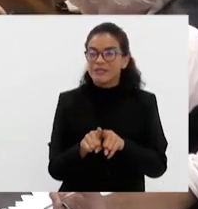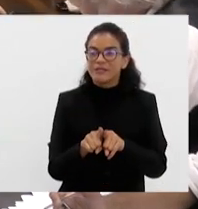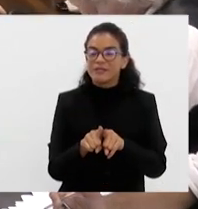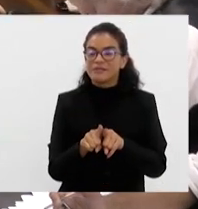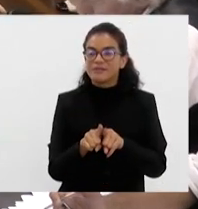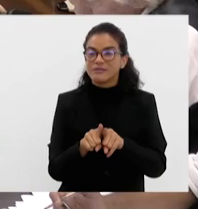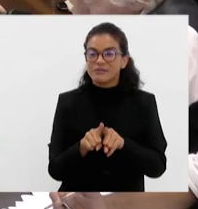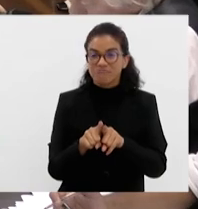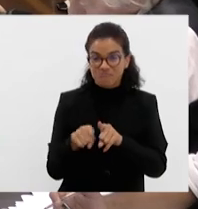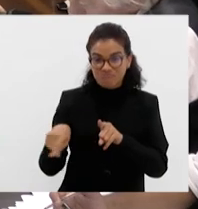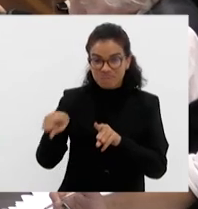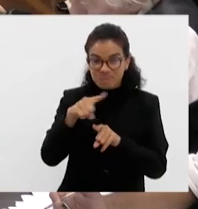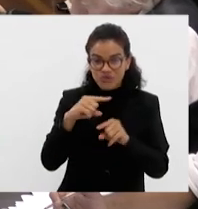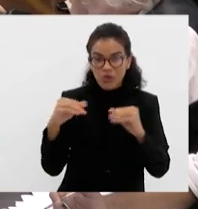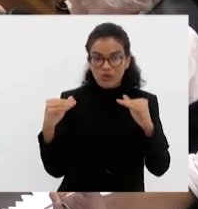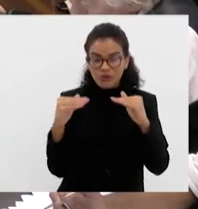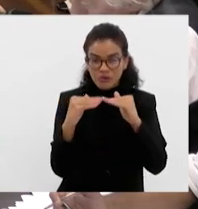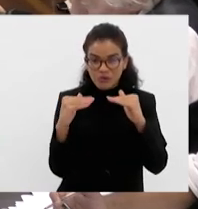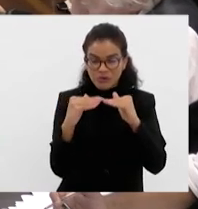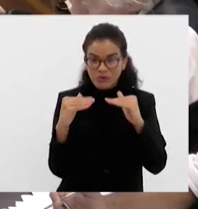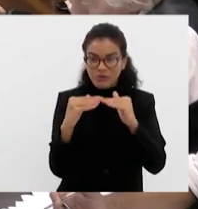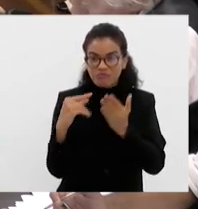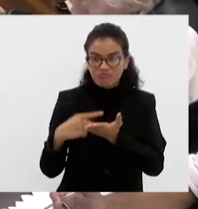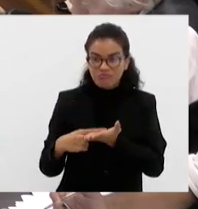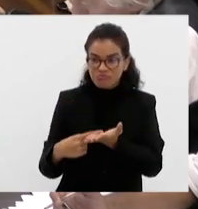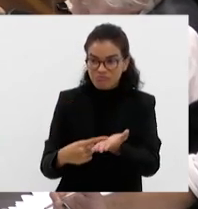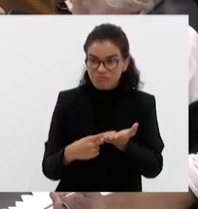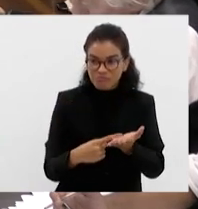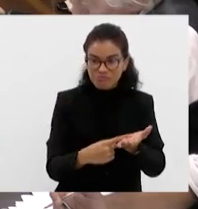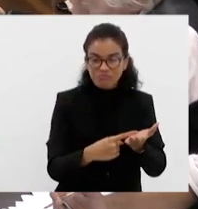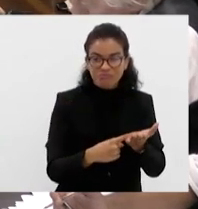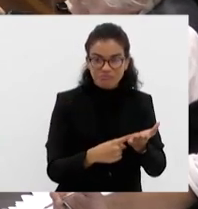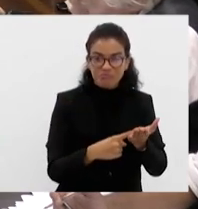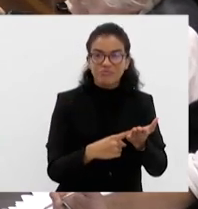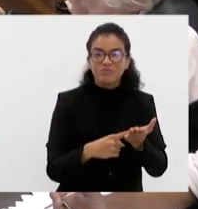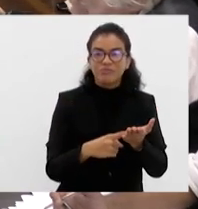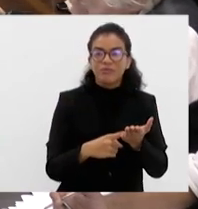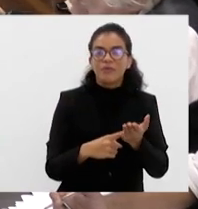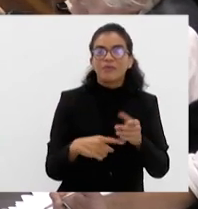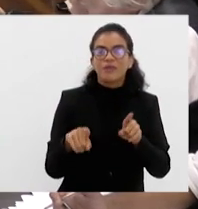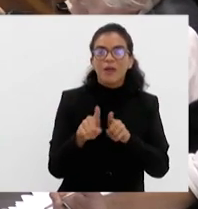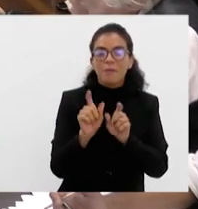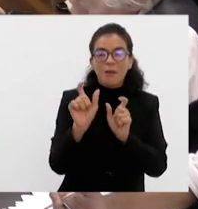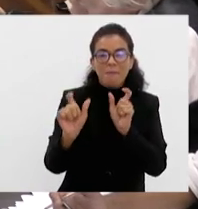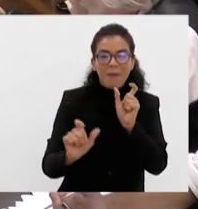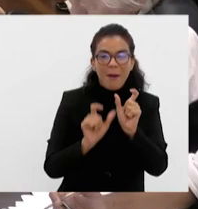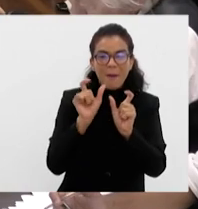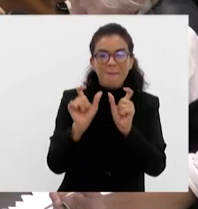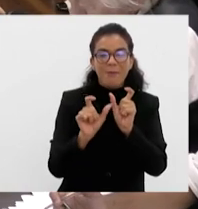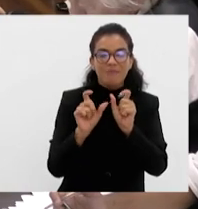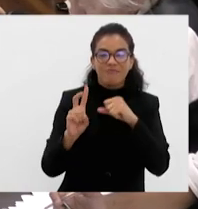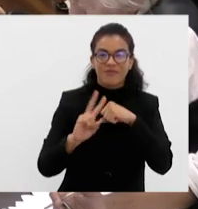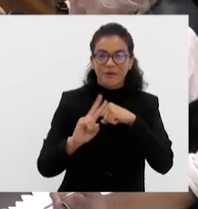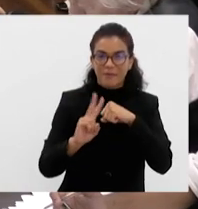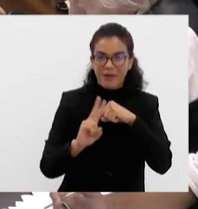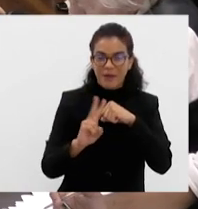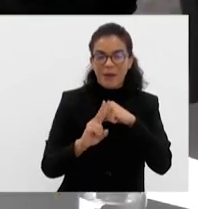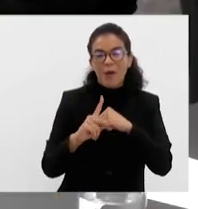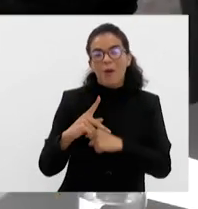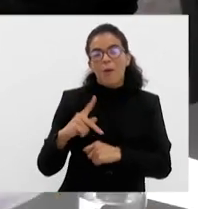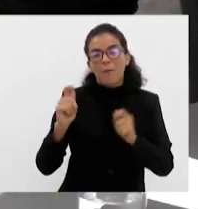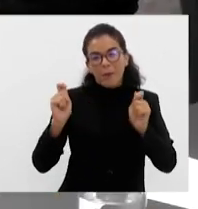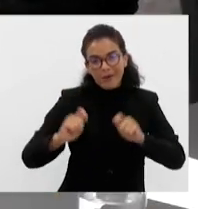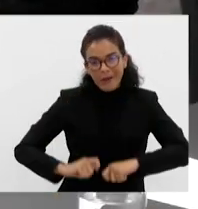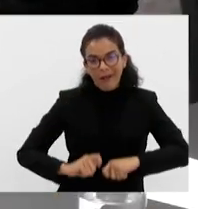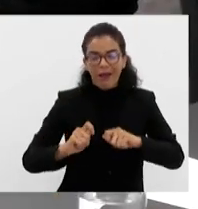do consenso de todos, deixando, alterando a conjugação verbal para botar sempre no poderá,